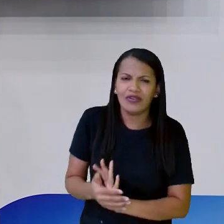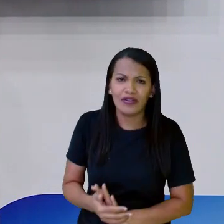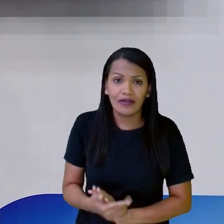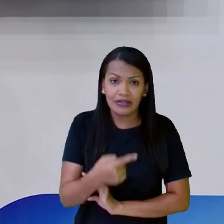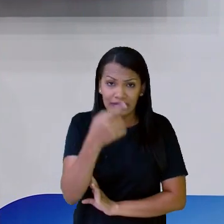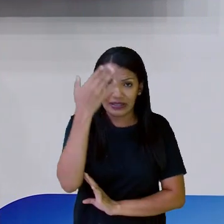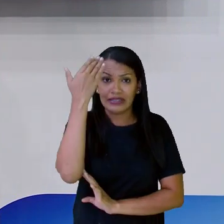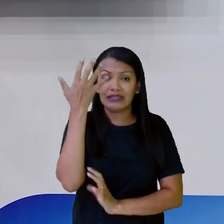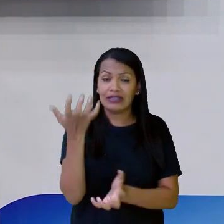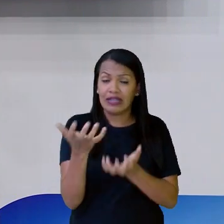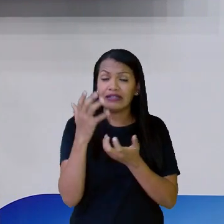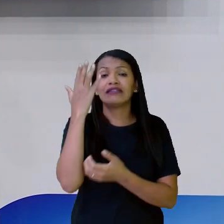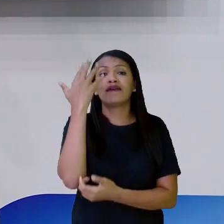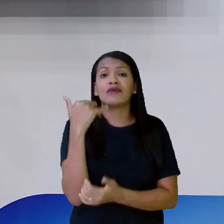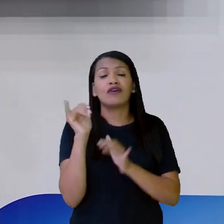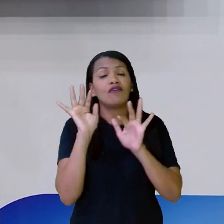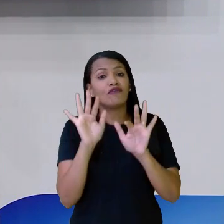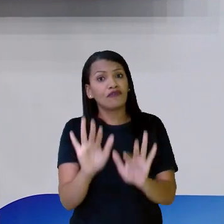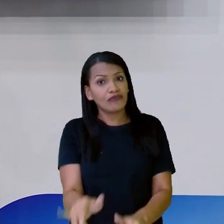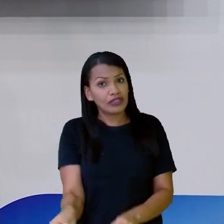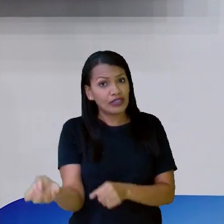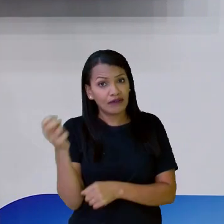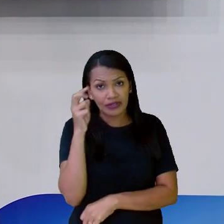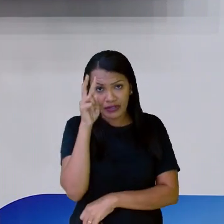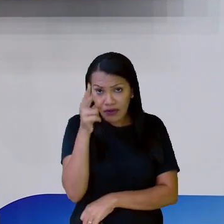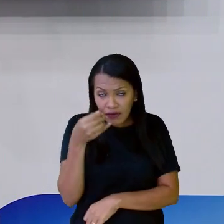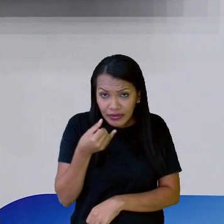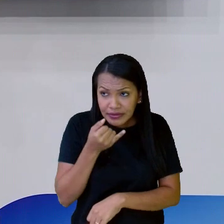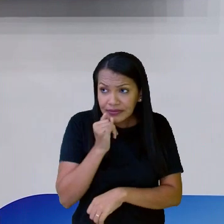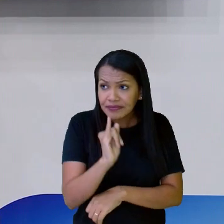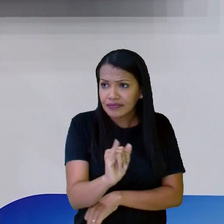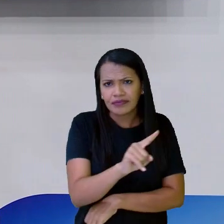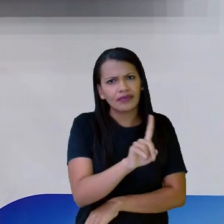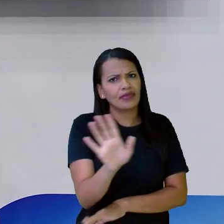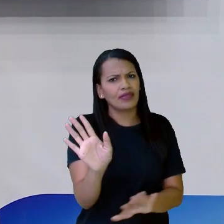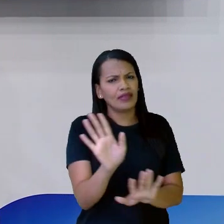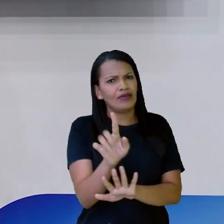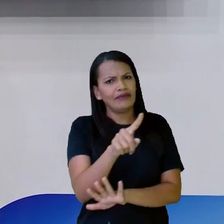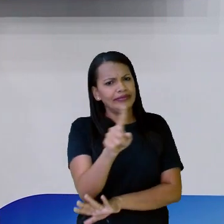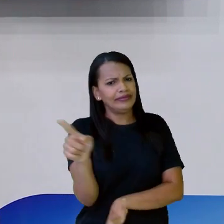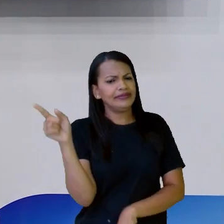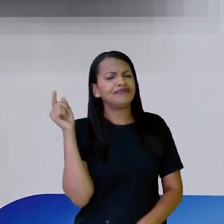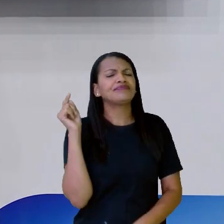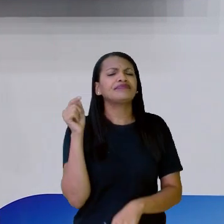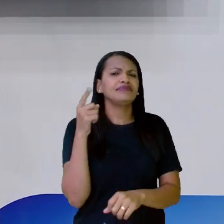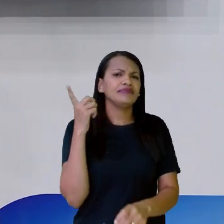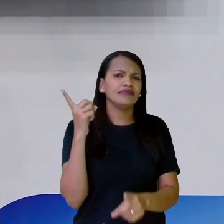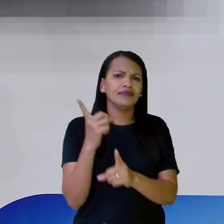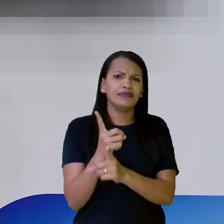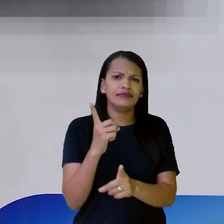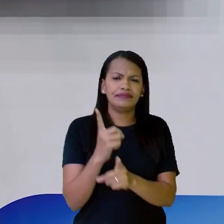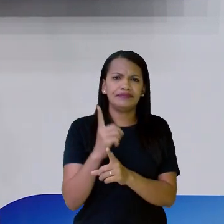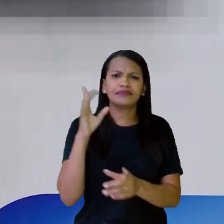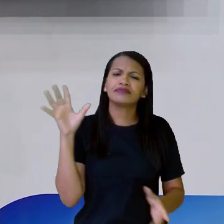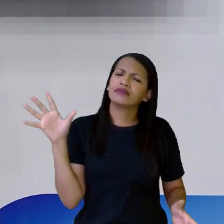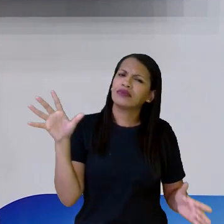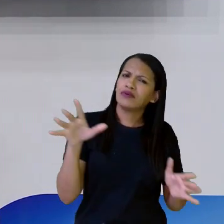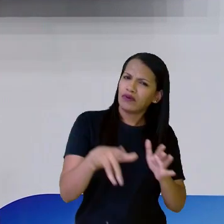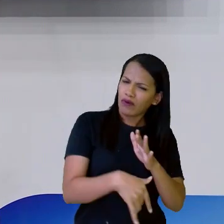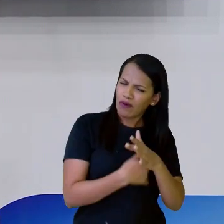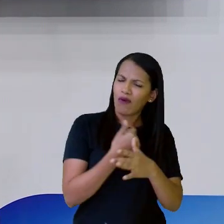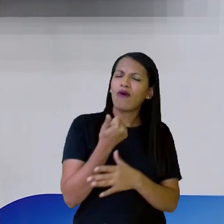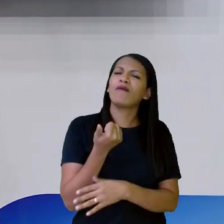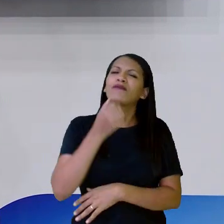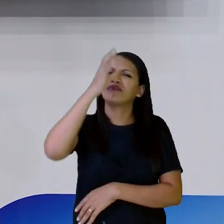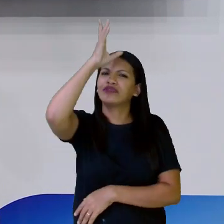final dessa história? Não vou contar não, hein? Vocês vão encontrar esse título, O Rapto do Galo, na